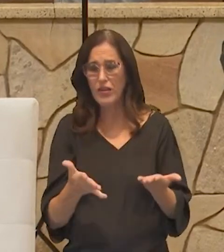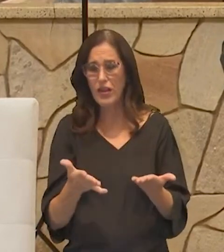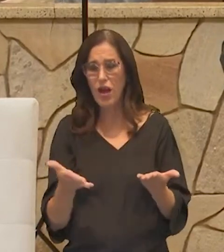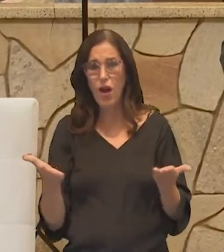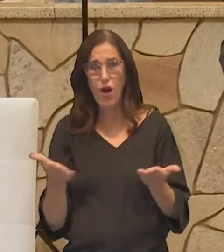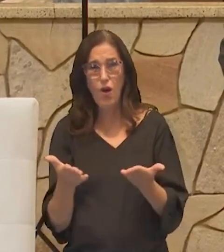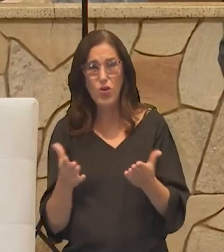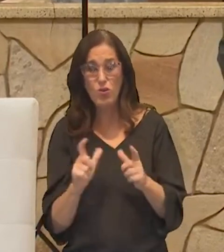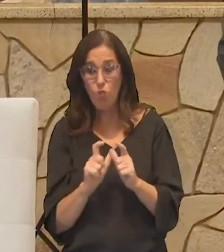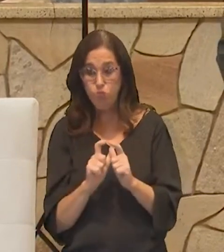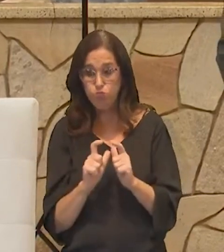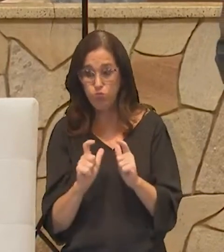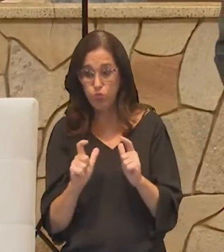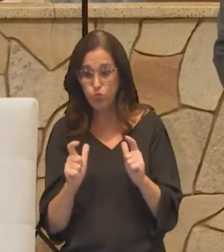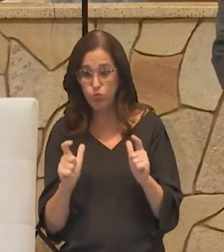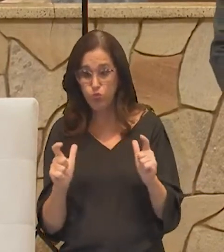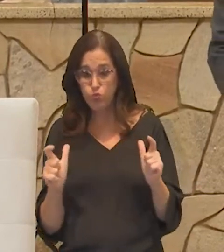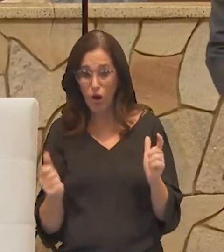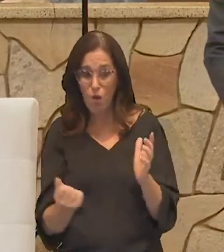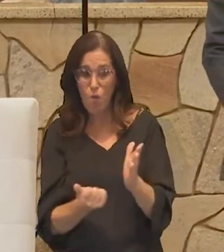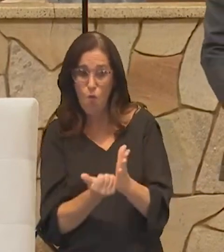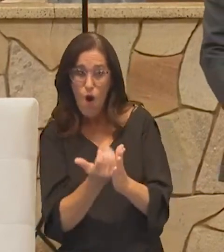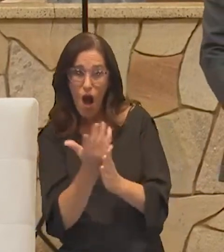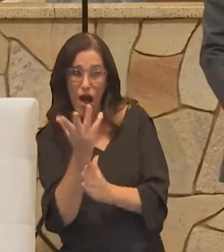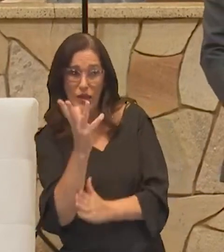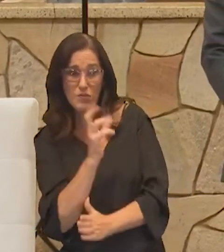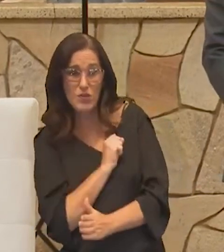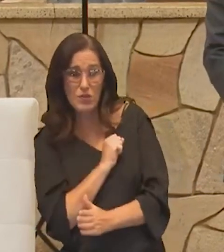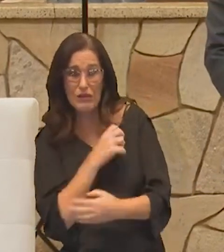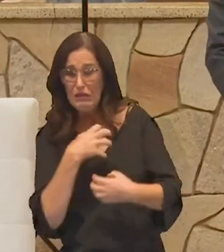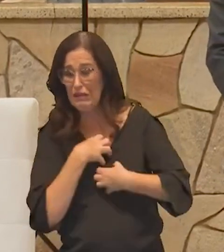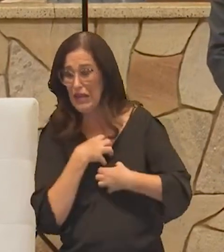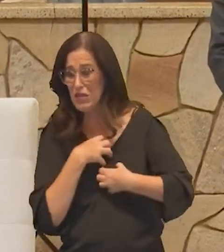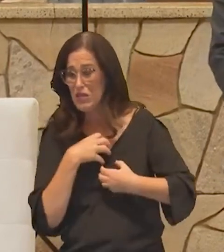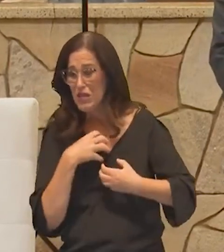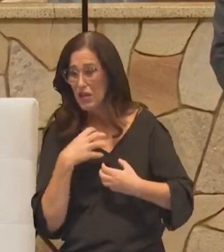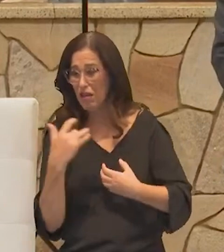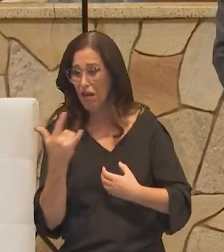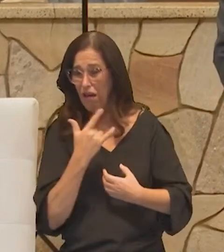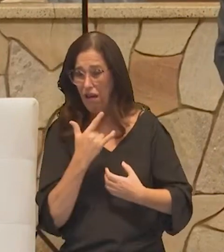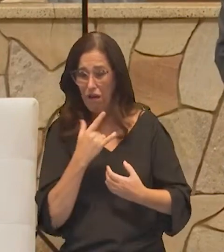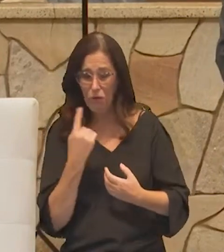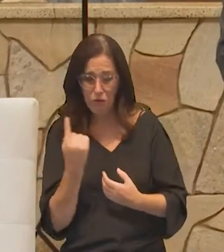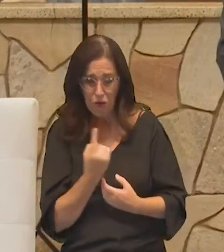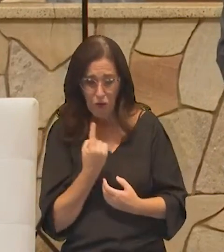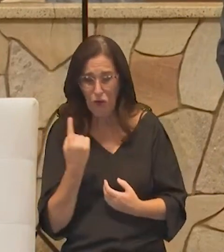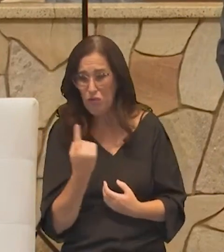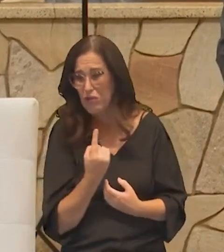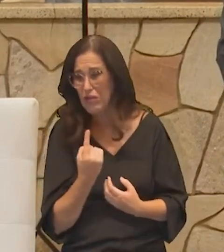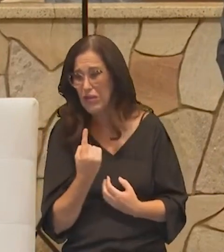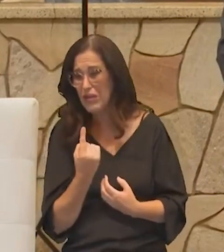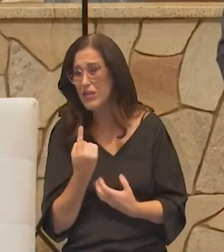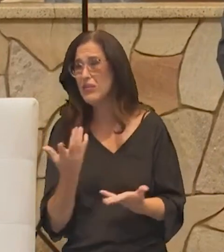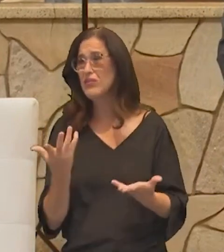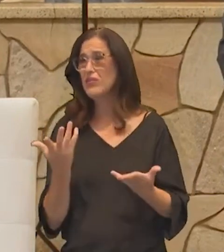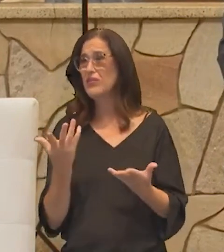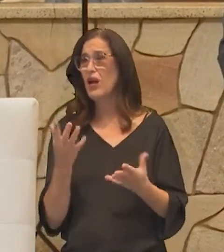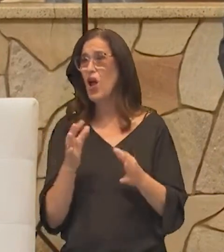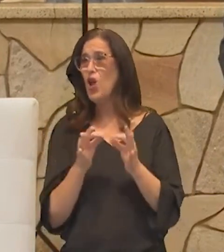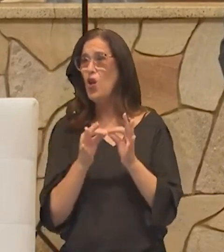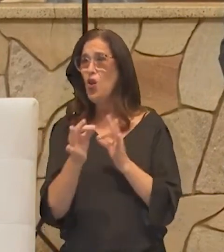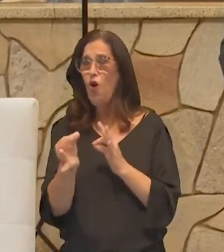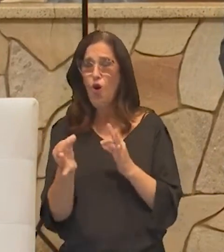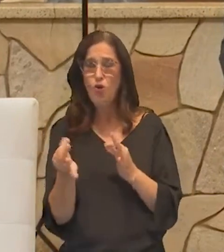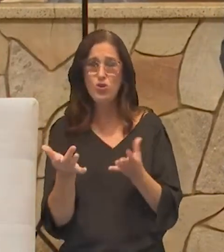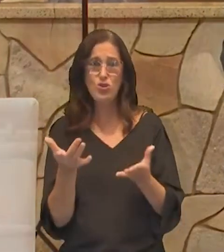dia tem crescido muito o número de pessoas que não se sentem amadas, pessoas que se sentem sozinhas, isoladas, longe de qualquer